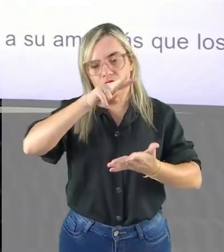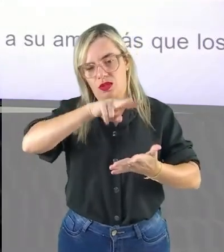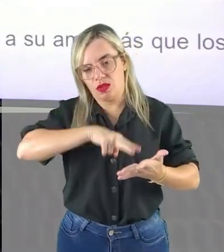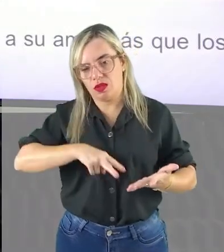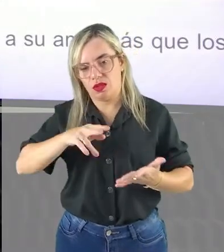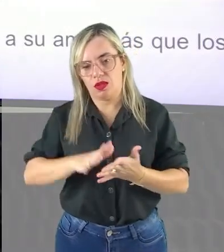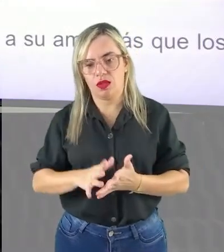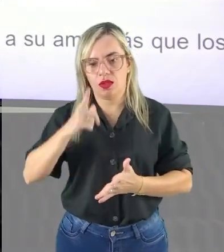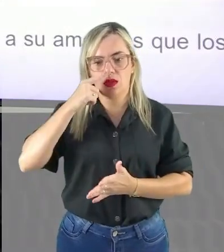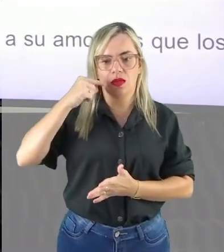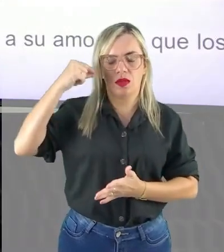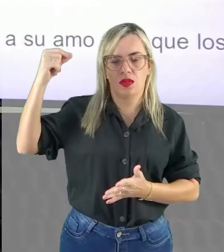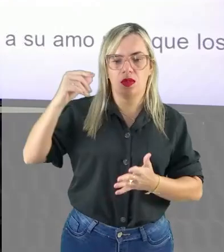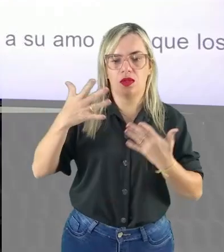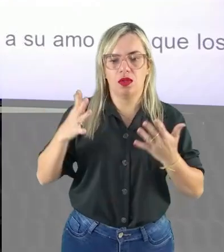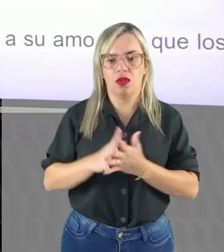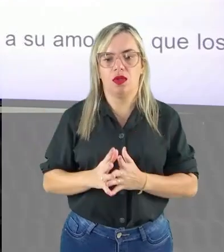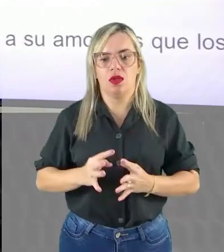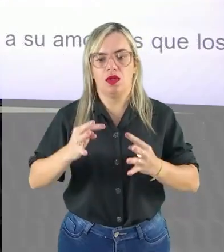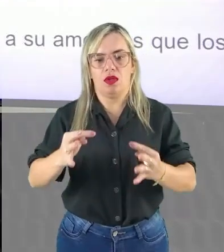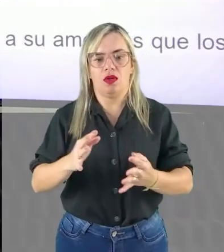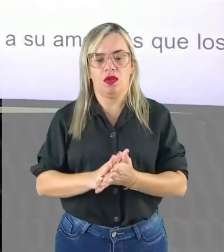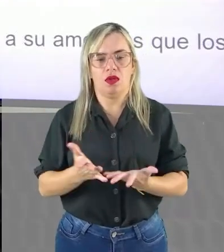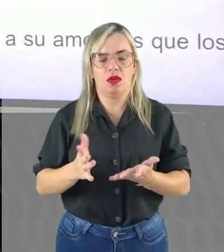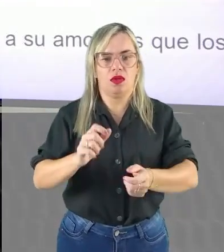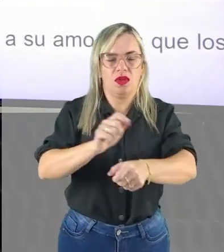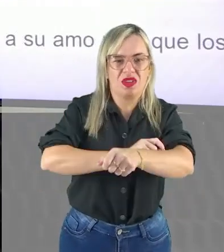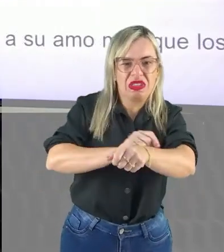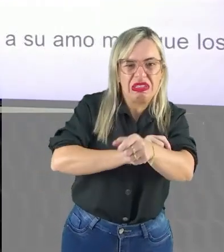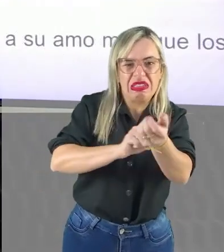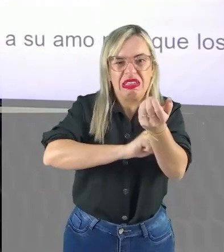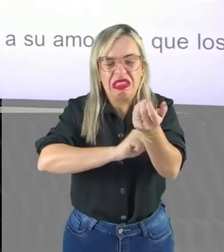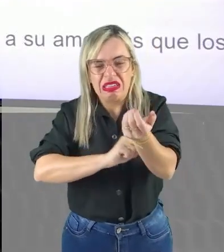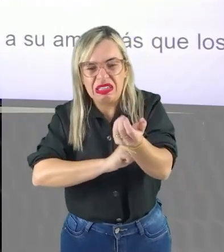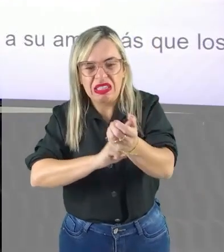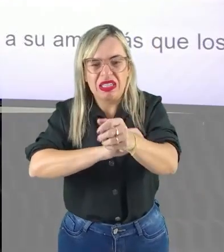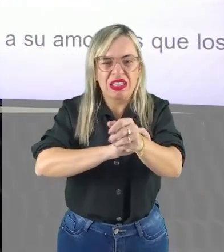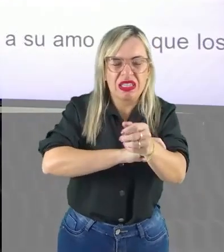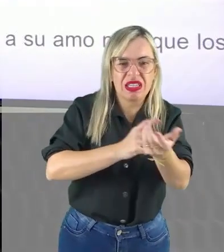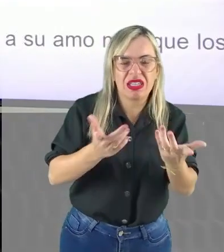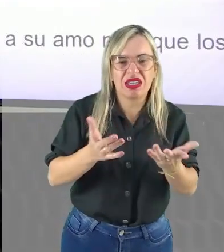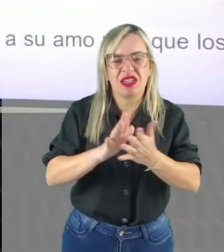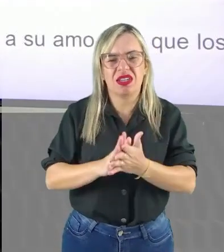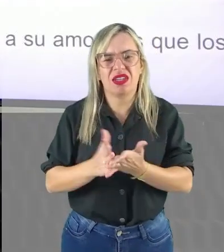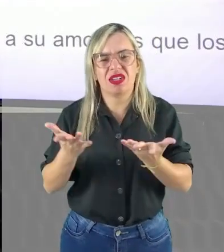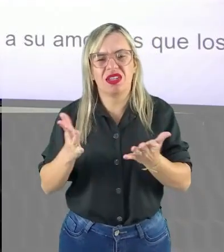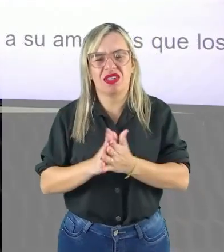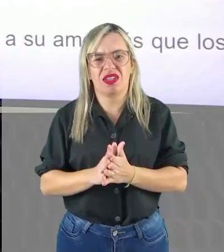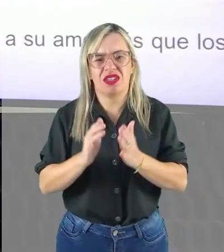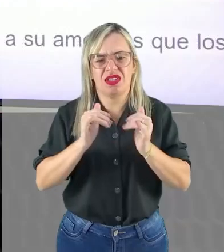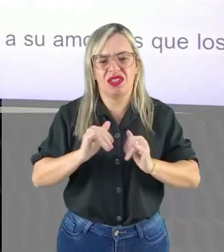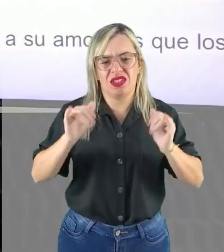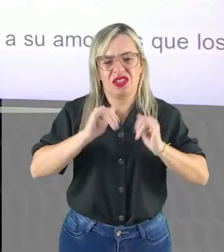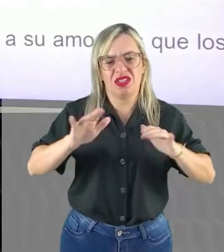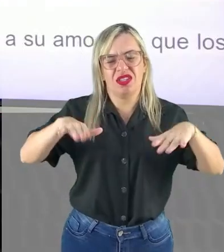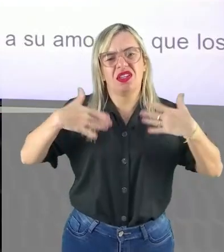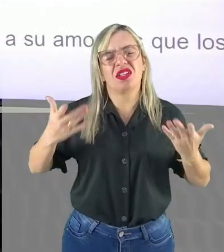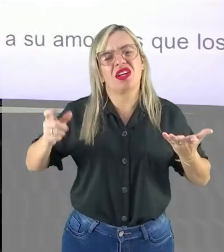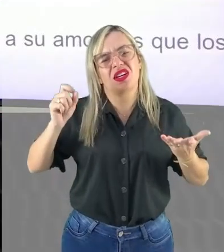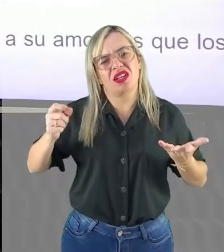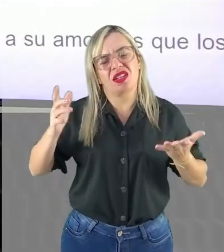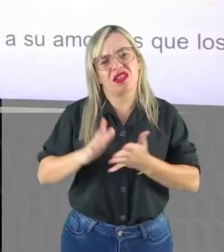gatos eletrônicos eles causam alergia. Aí a gente já tem aqui uma informação controversa. Será que um gato eletrônico robô vai causar alergia